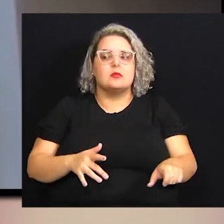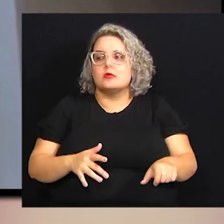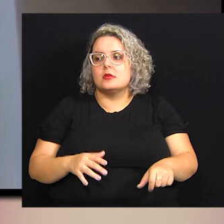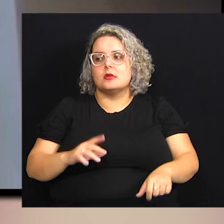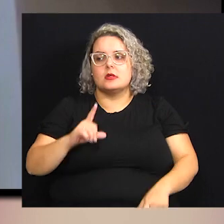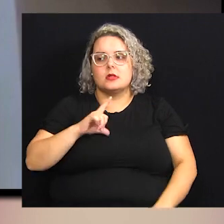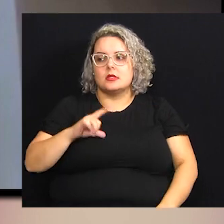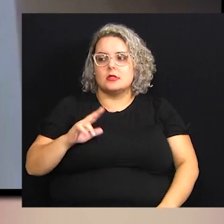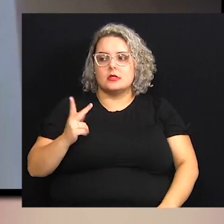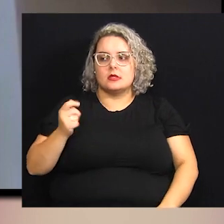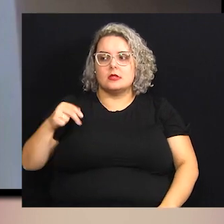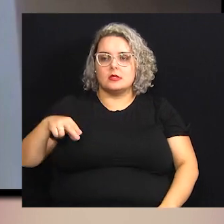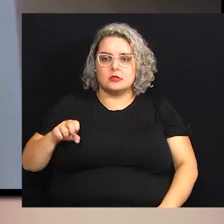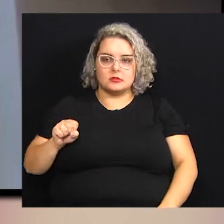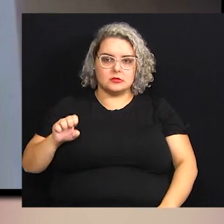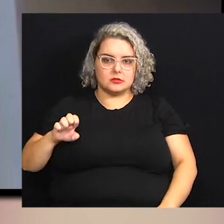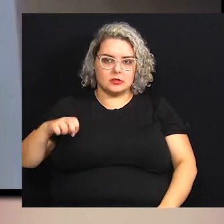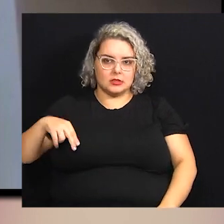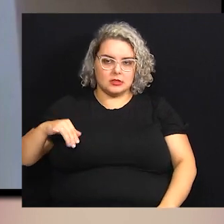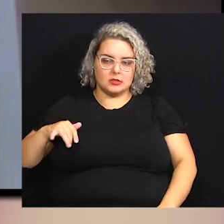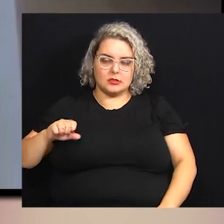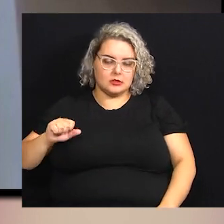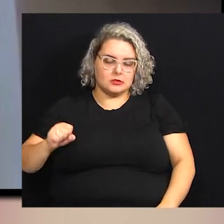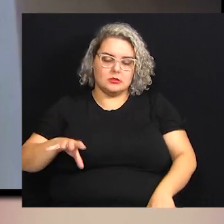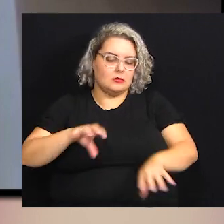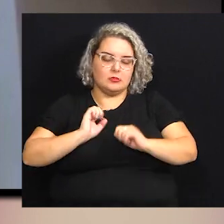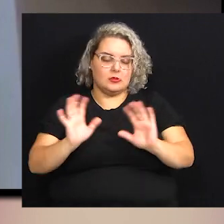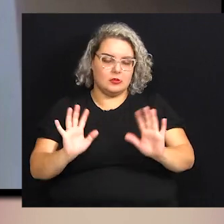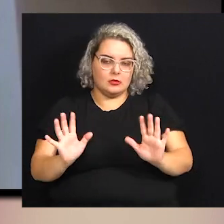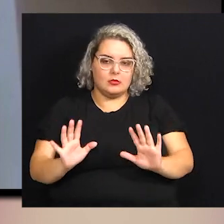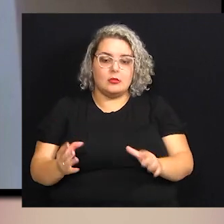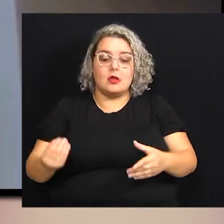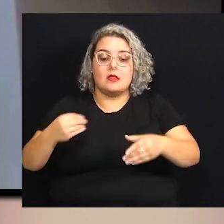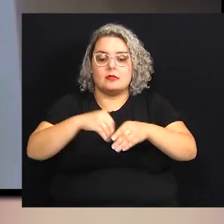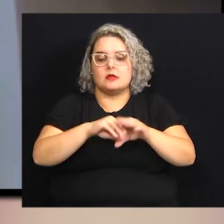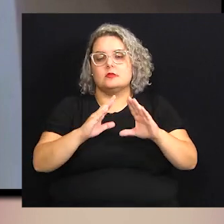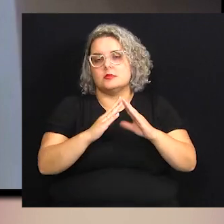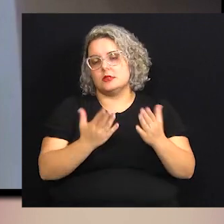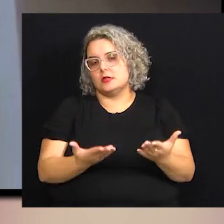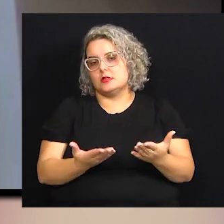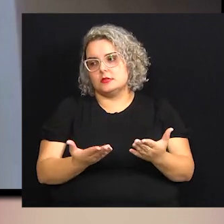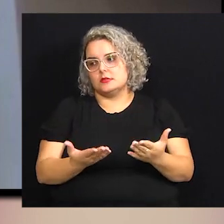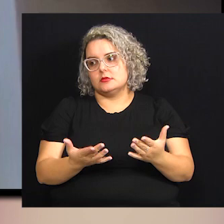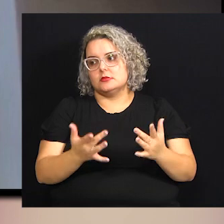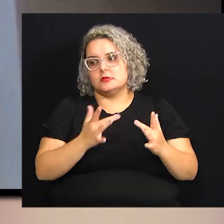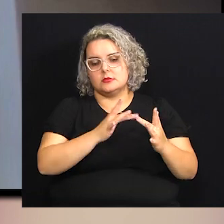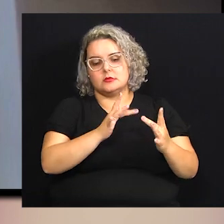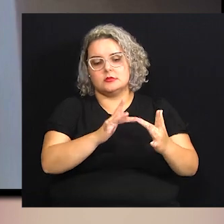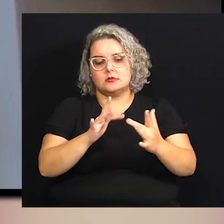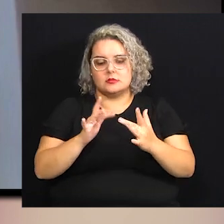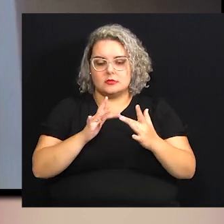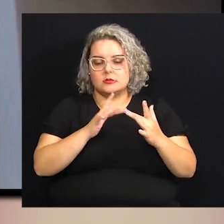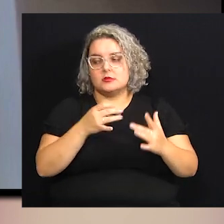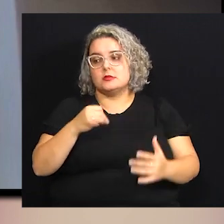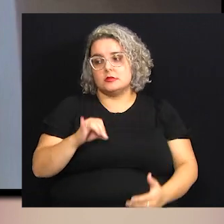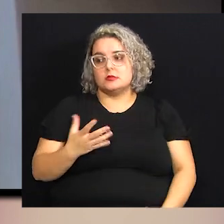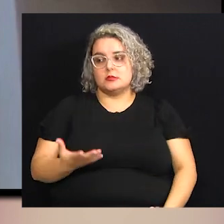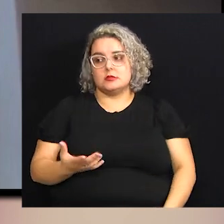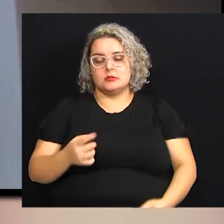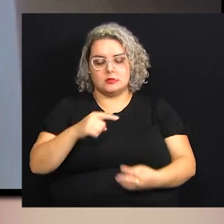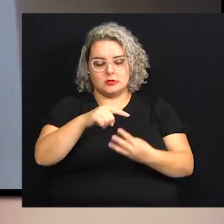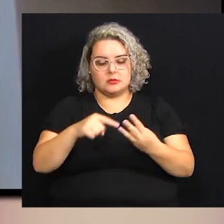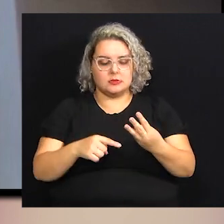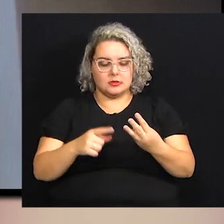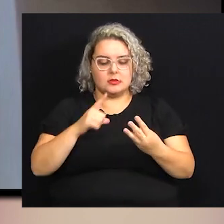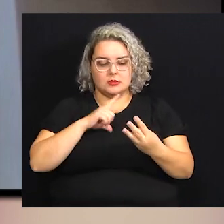uma pessoa na rua que tem hanseníase que eu vou pegar. A principal meio de transmissão é dentro de casa. Entre os contactantes, né?